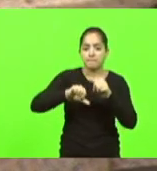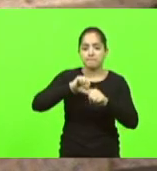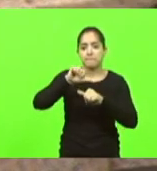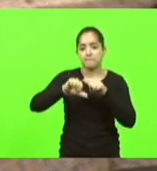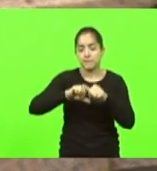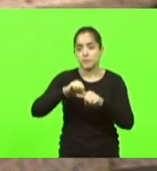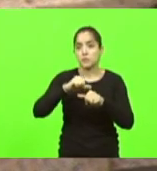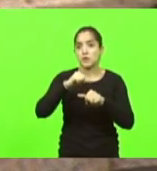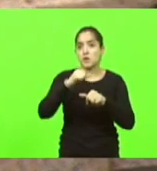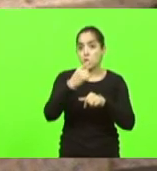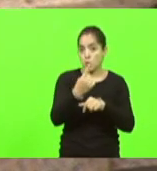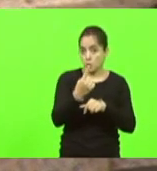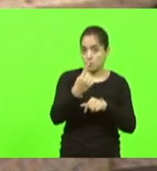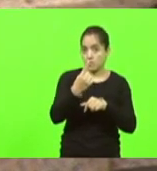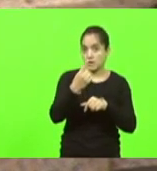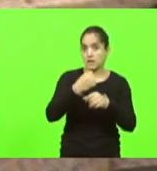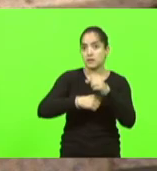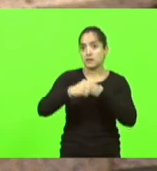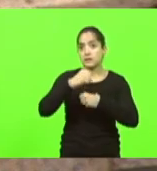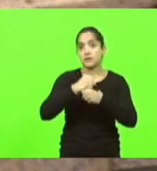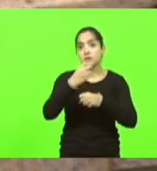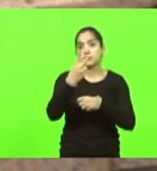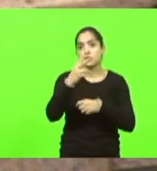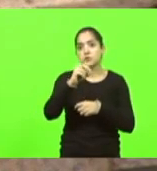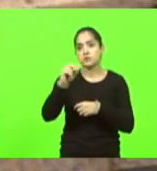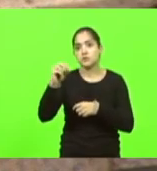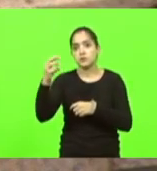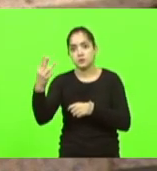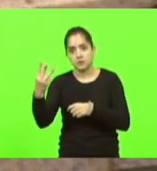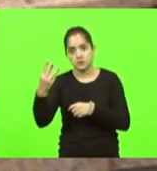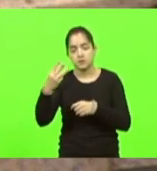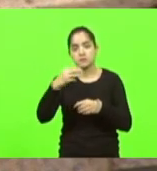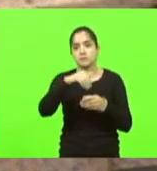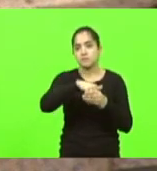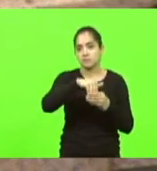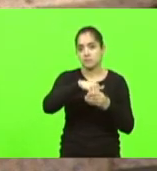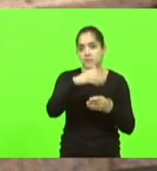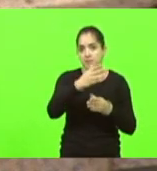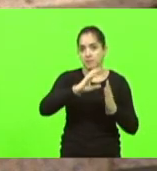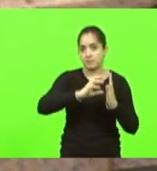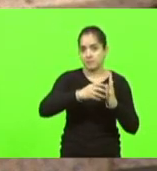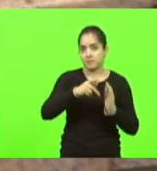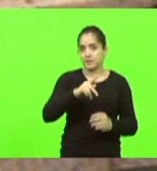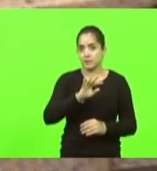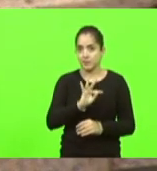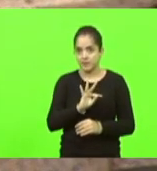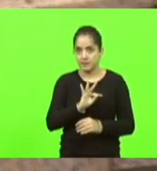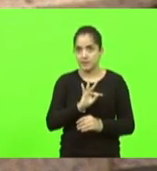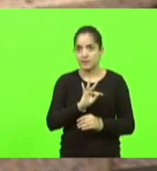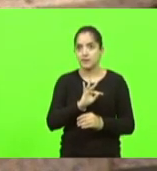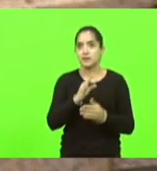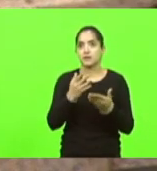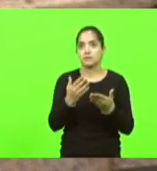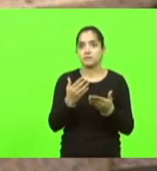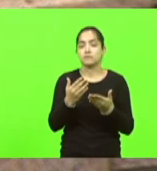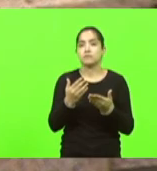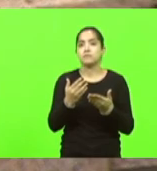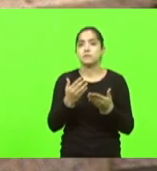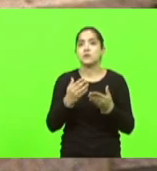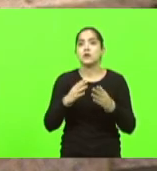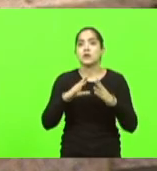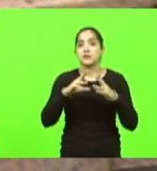uma em 2003 por exemplo que foi feita pelo partido dos trabalhadores quando estava no governo acabou com paridade e integralidade